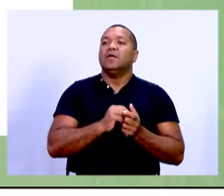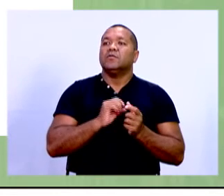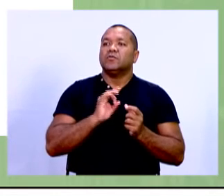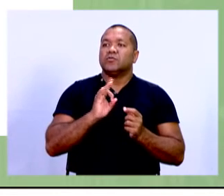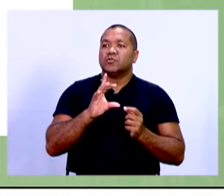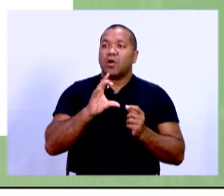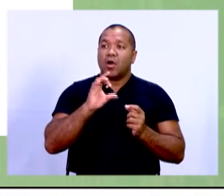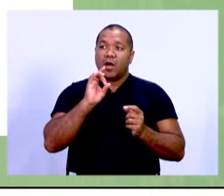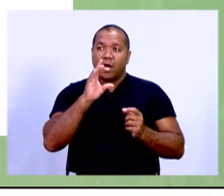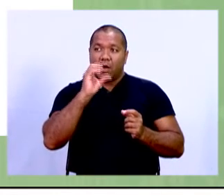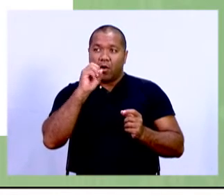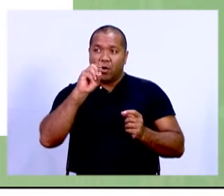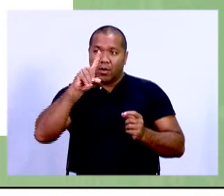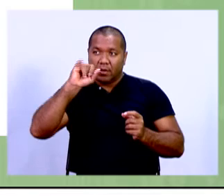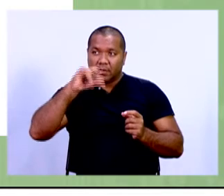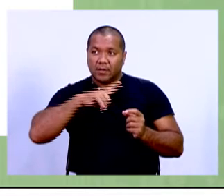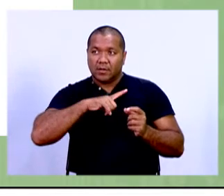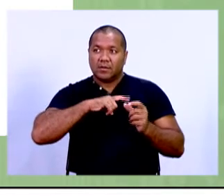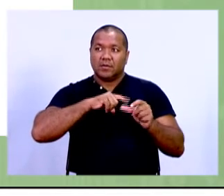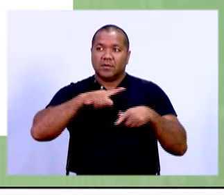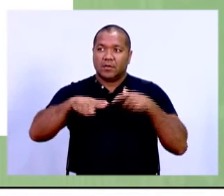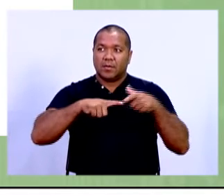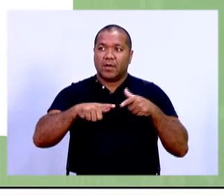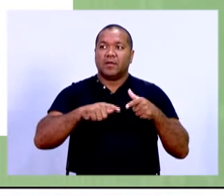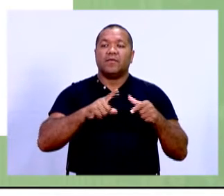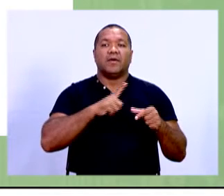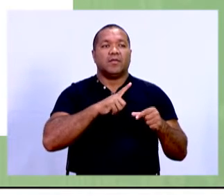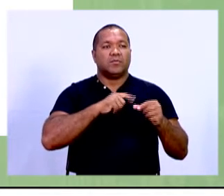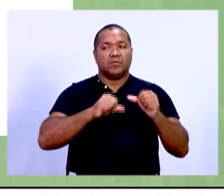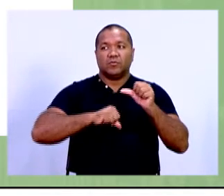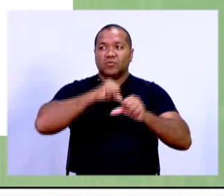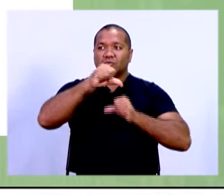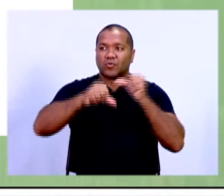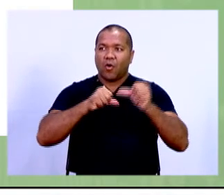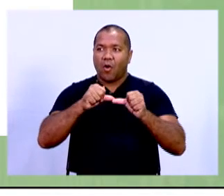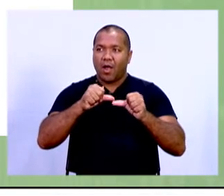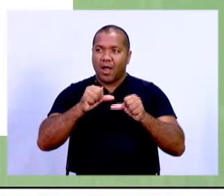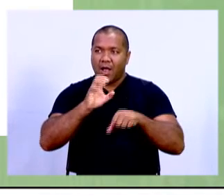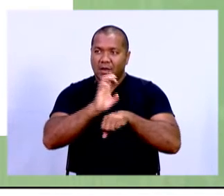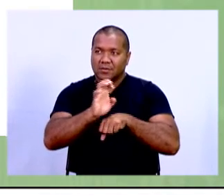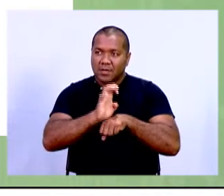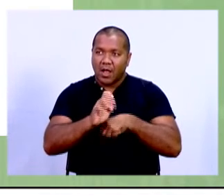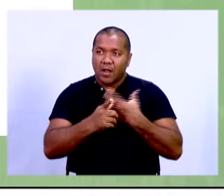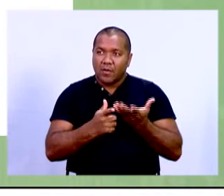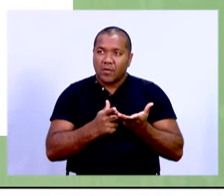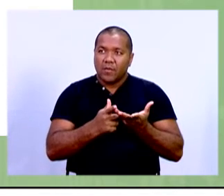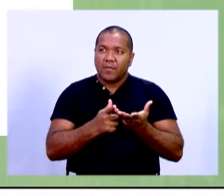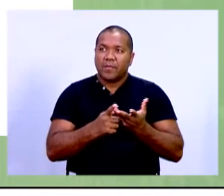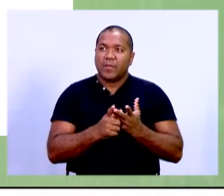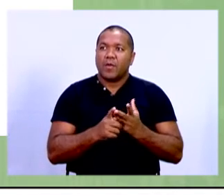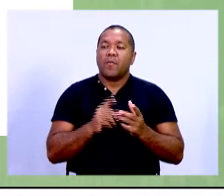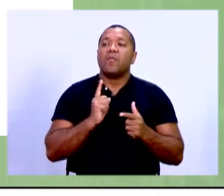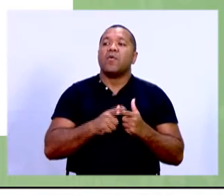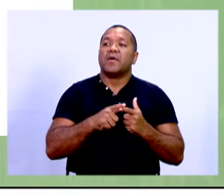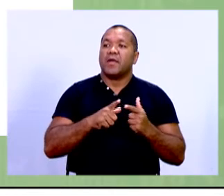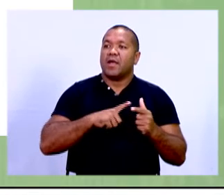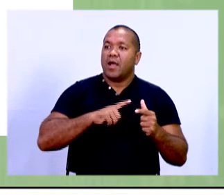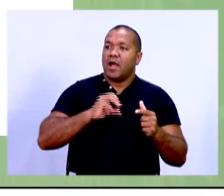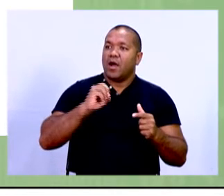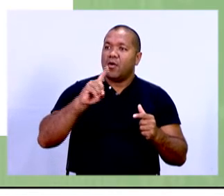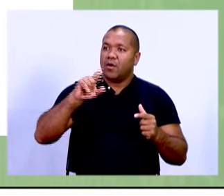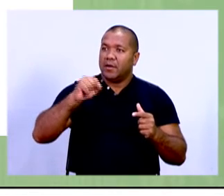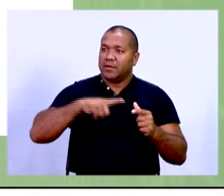ter alterar estado. Por quê, pessoal? Porque a minha ordem de serviço ela pode estar em